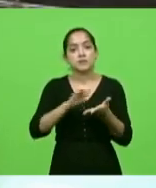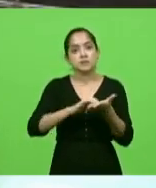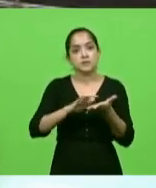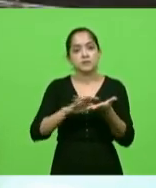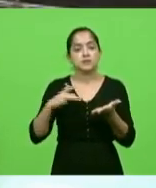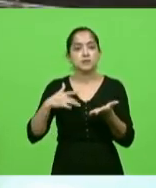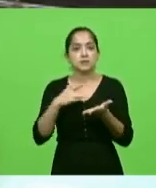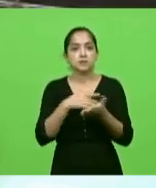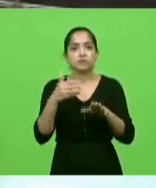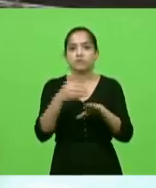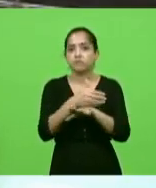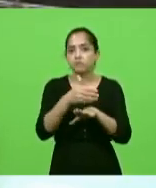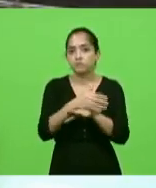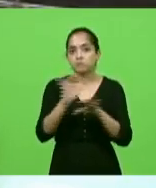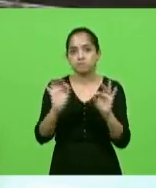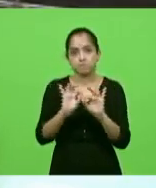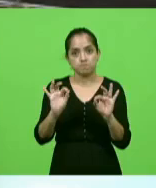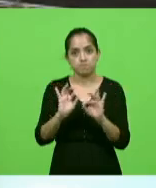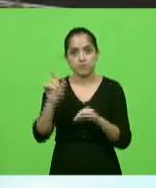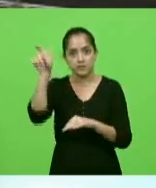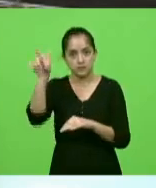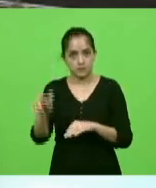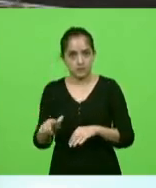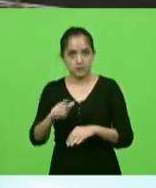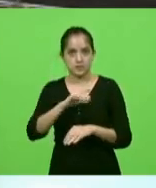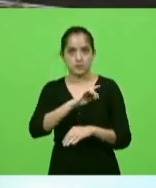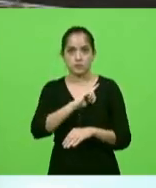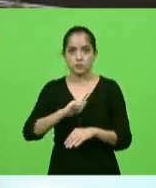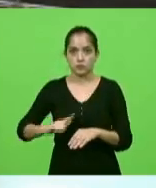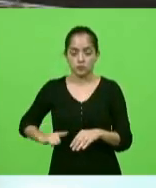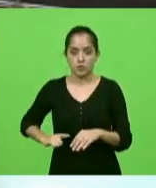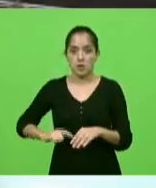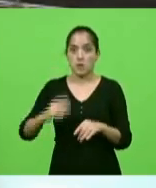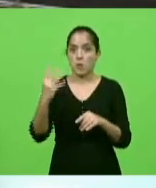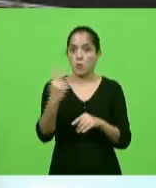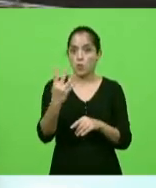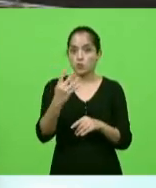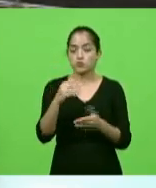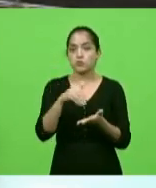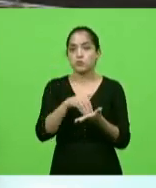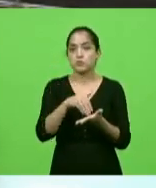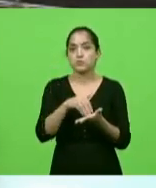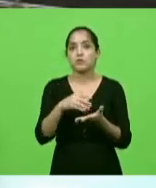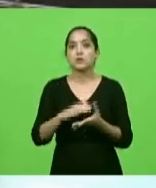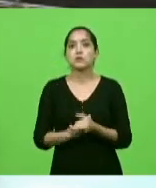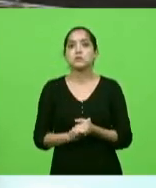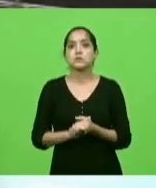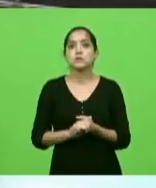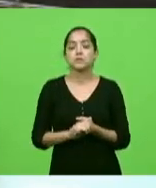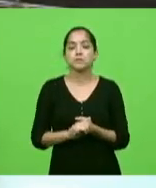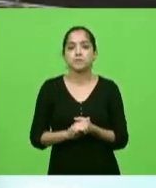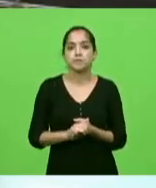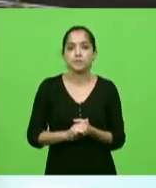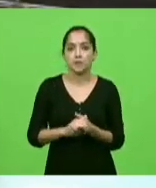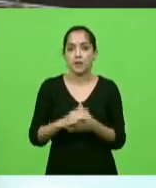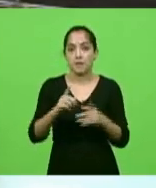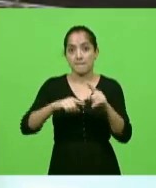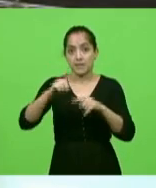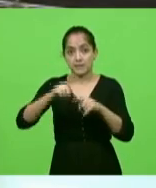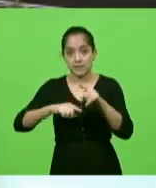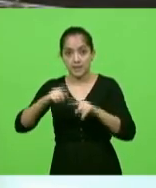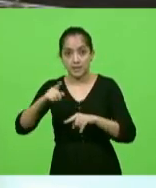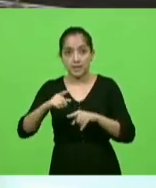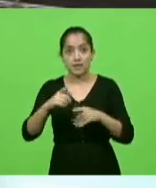Saúde sem qualquer indício de participação do governador por último quatro ausência de indícios mínimos de autoria e materialidade